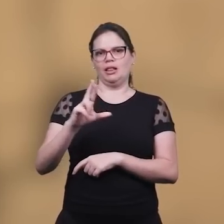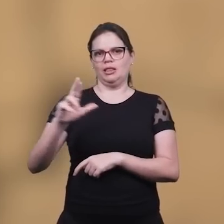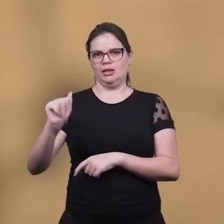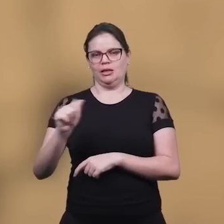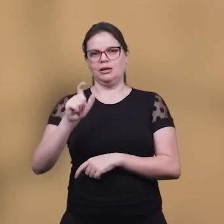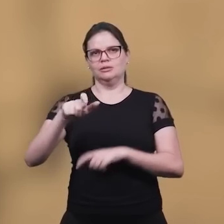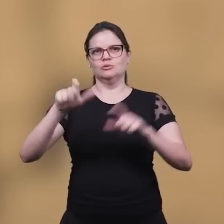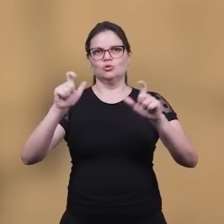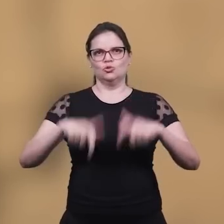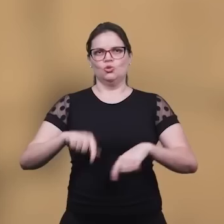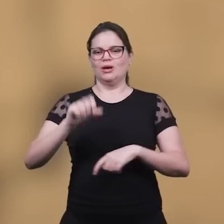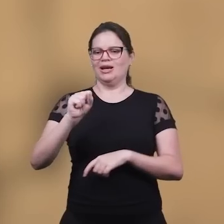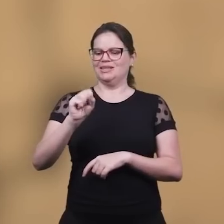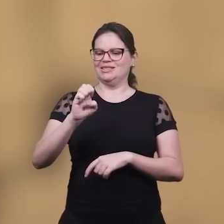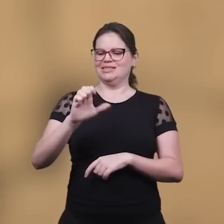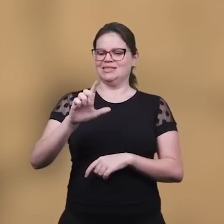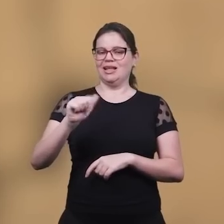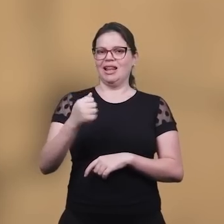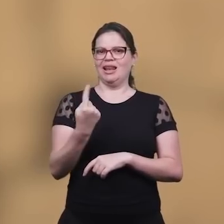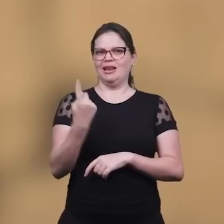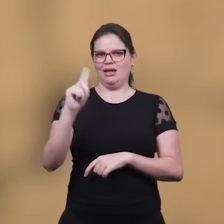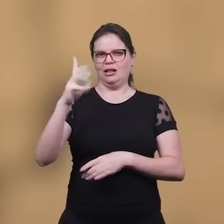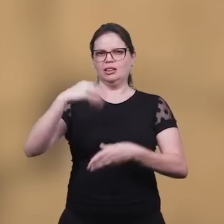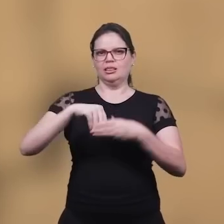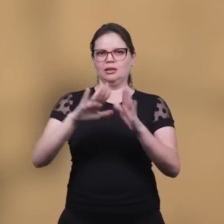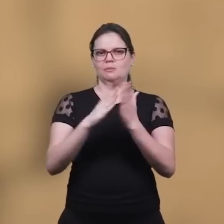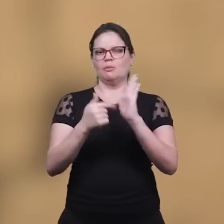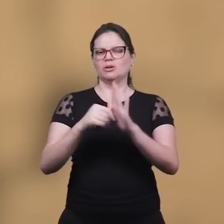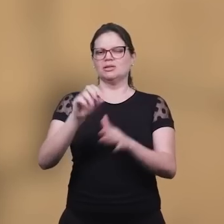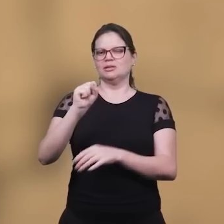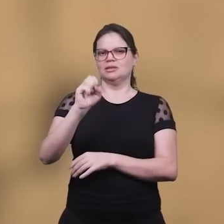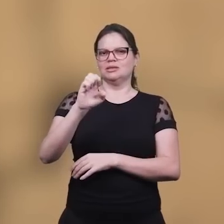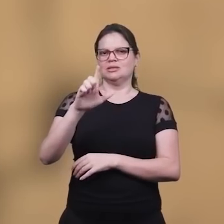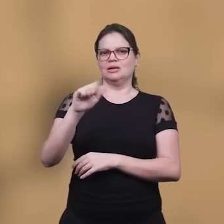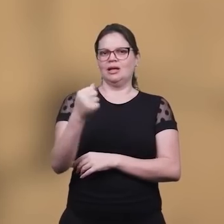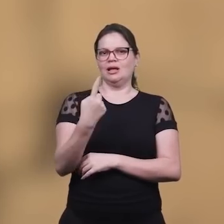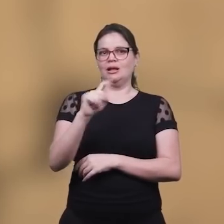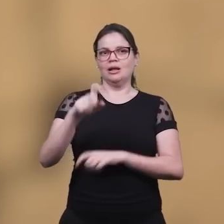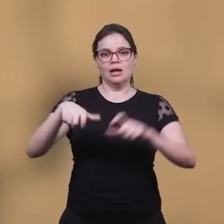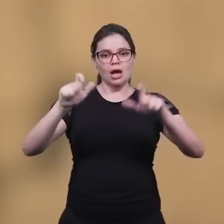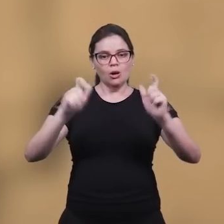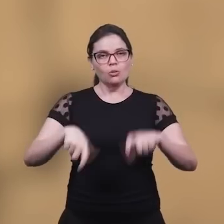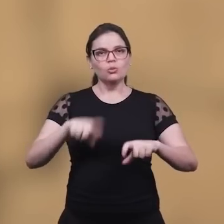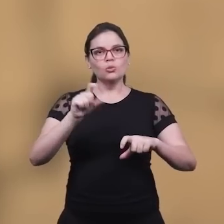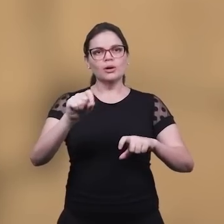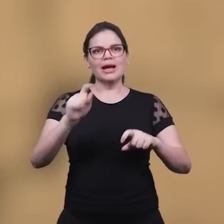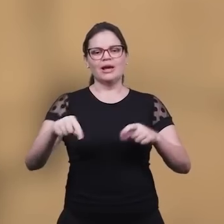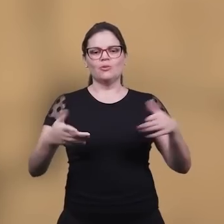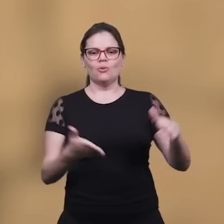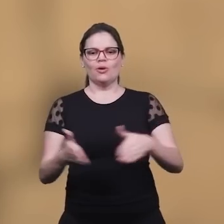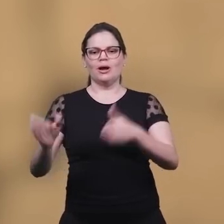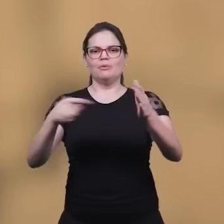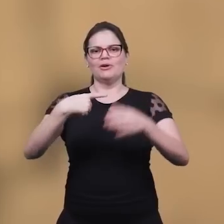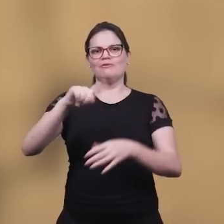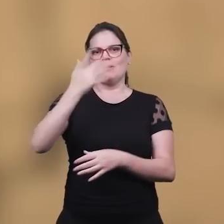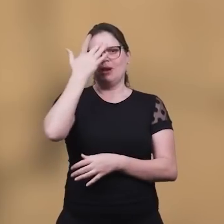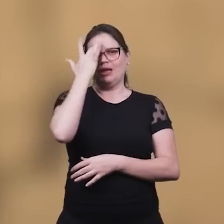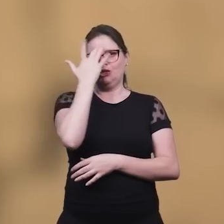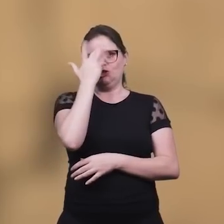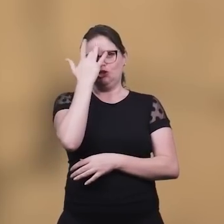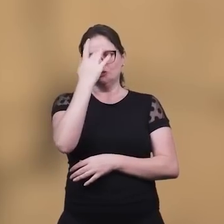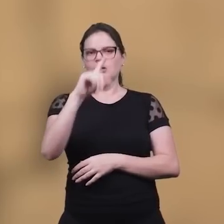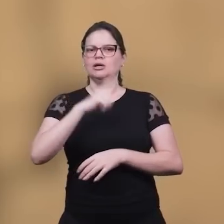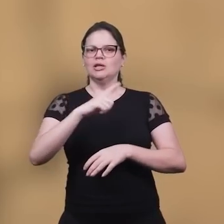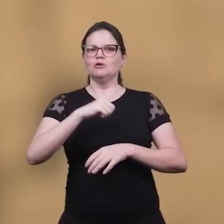a antiga Selá, ficava nesse caminho. Essa Estrada Real era uma estrada muito importante, era o caminho das Índias